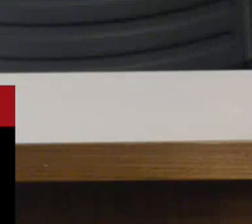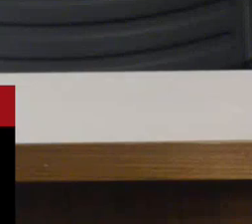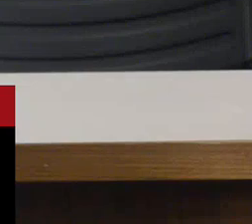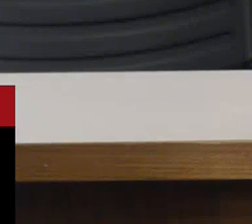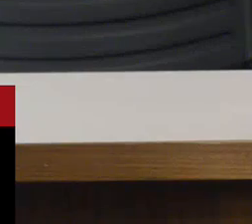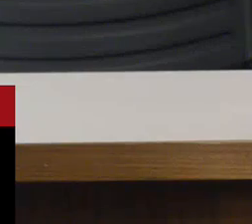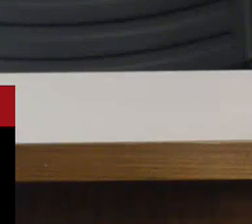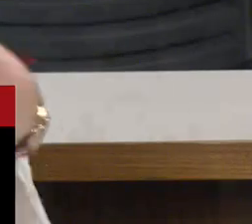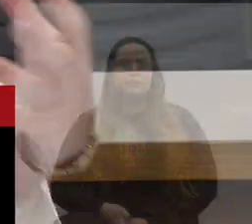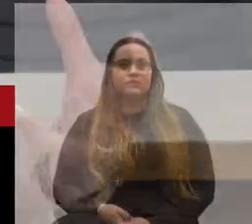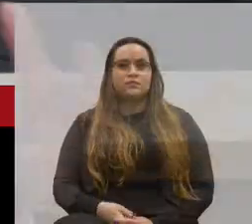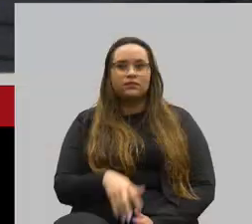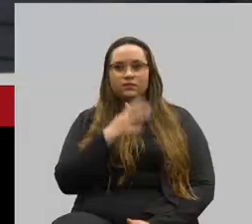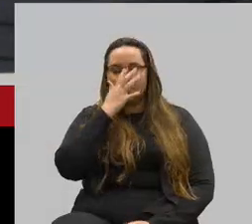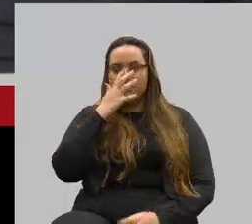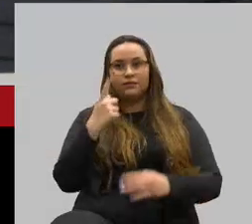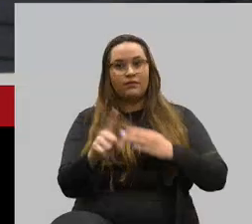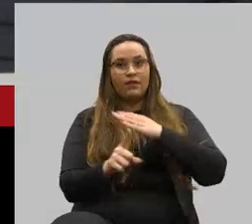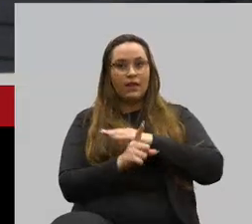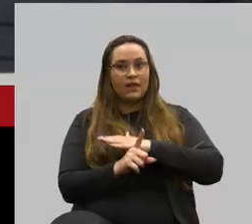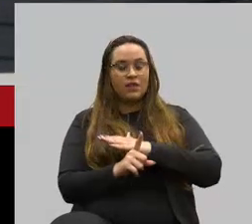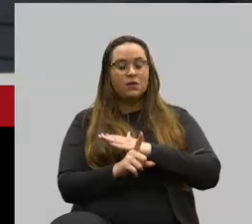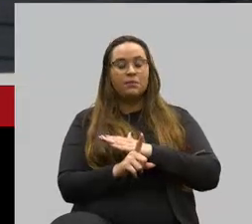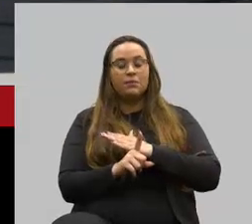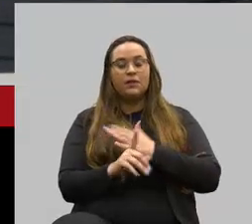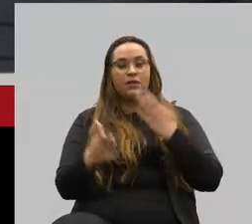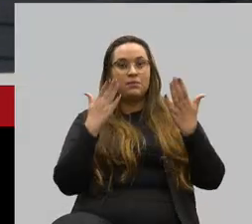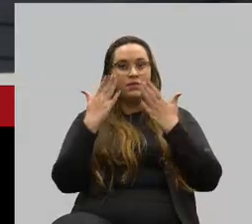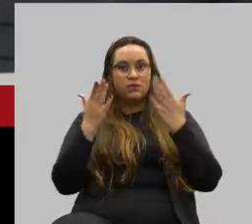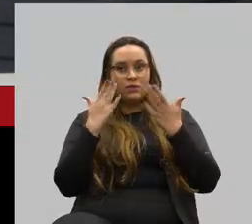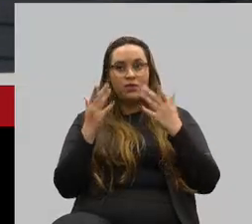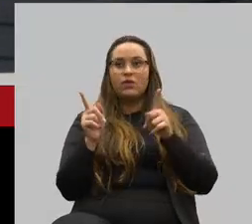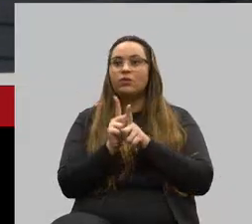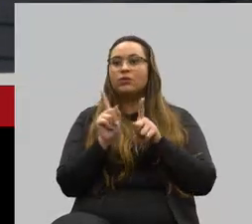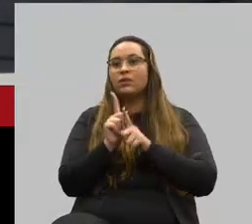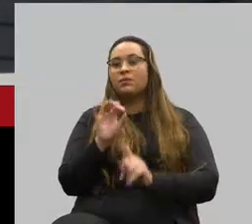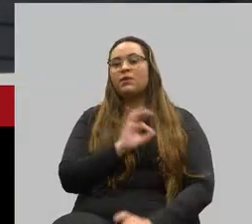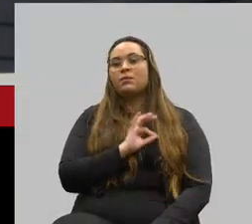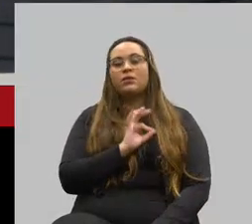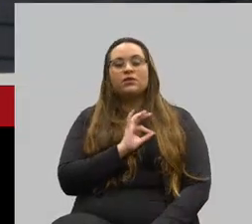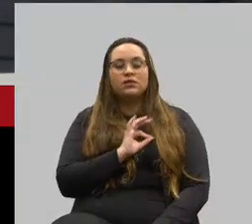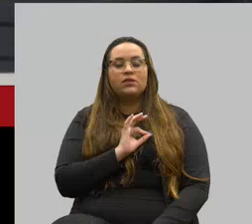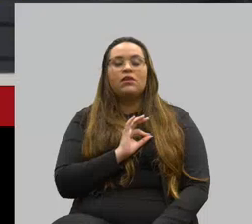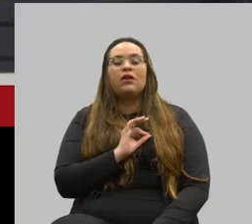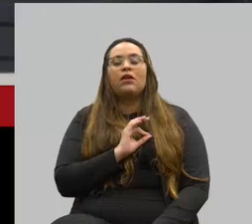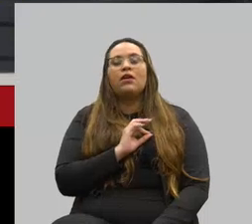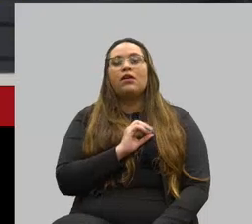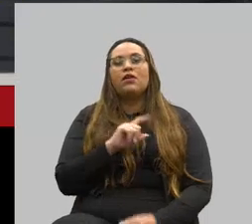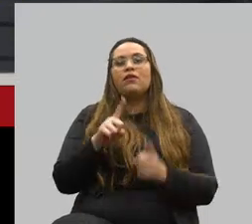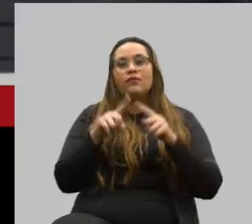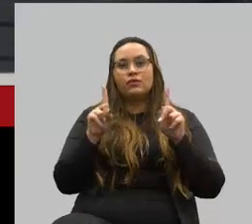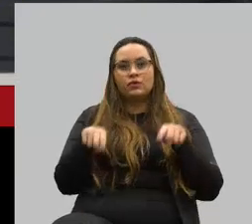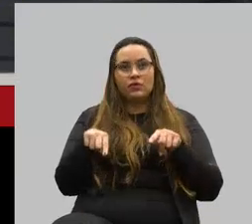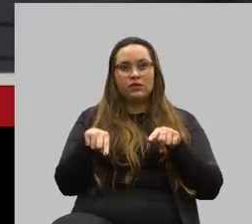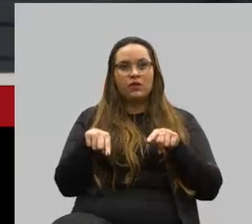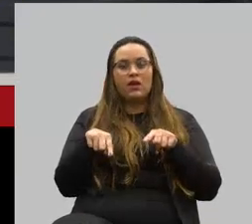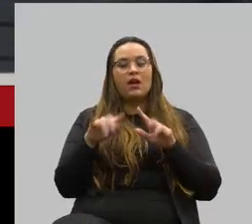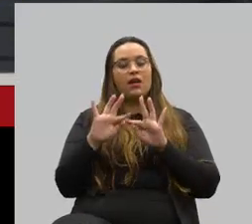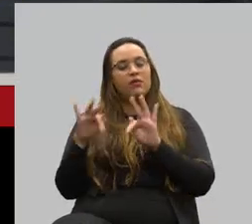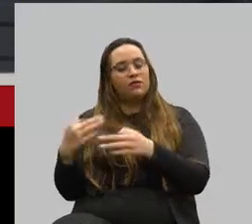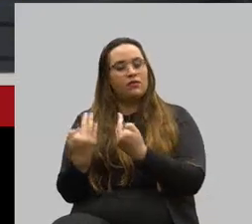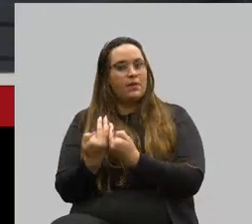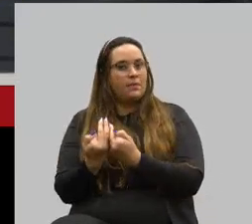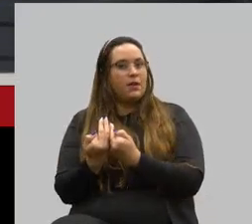atendimento médico né atendimento primário do Servidor policial do Servidor administrativo dos seus familiares então é algo que é